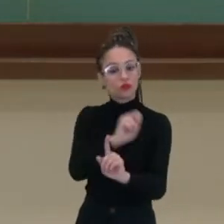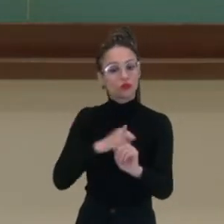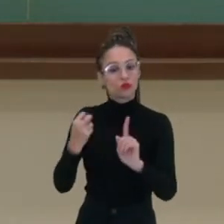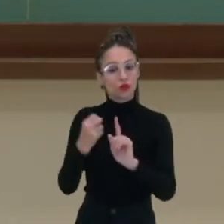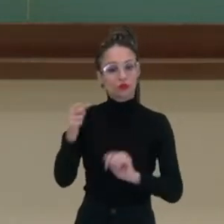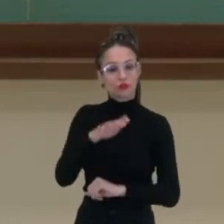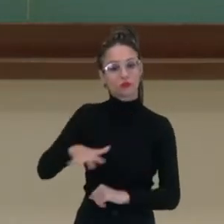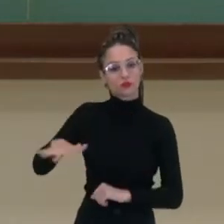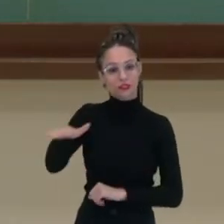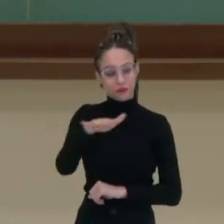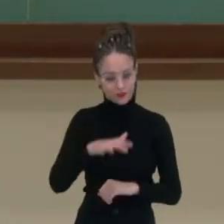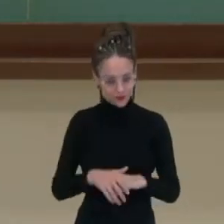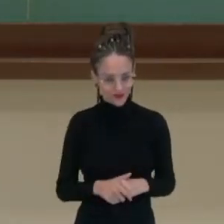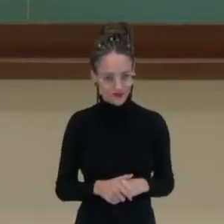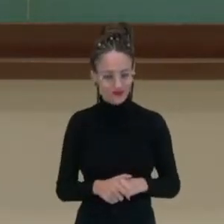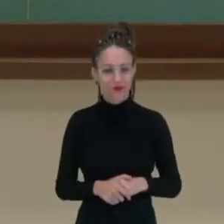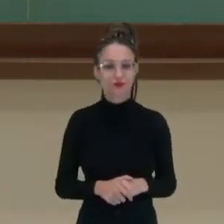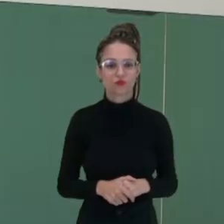socioespacial.